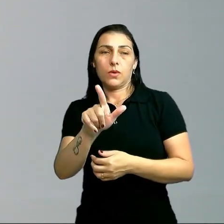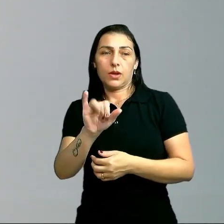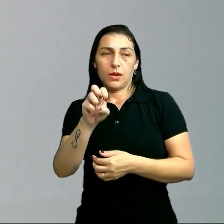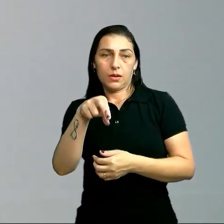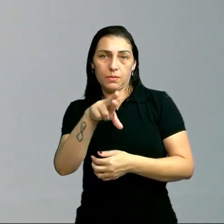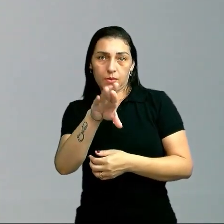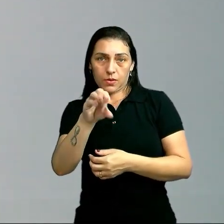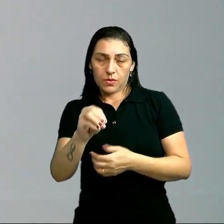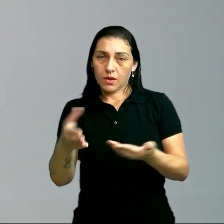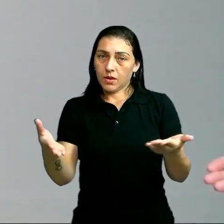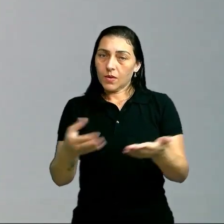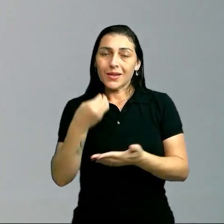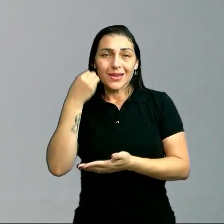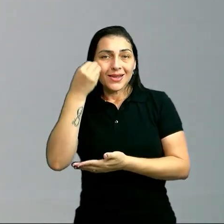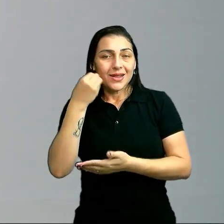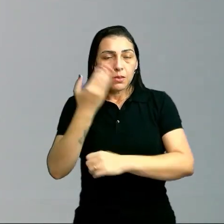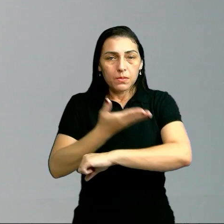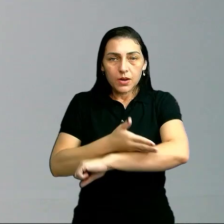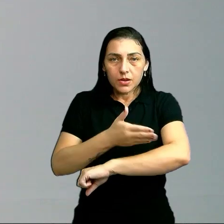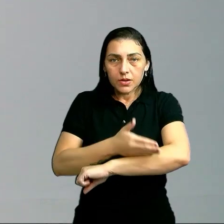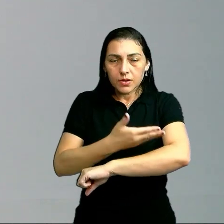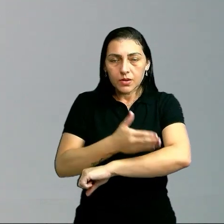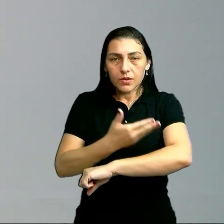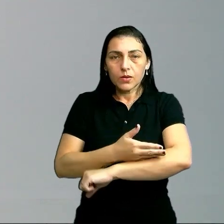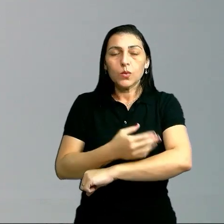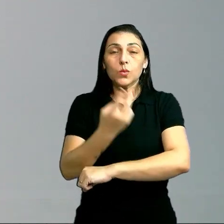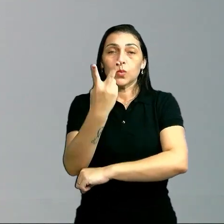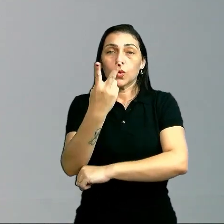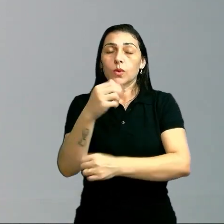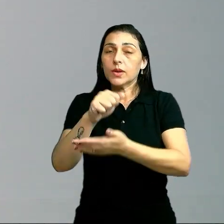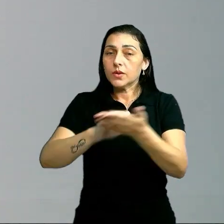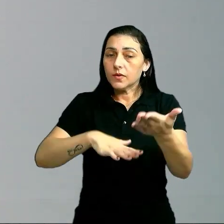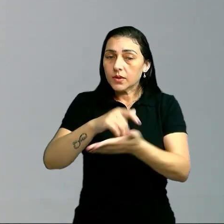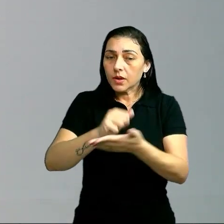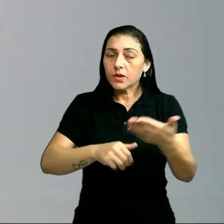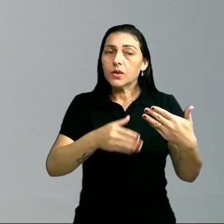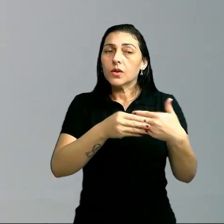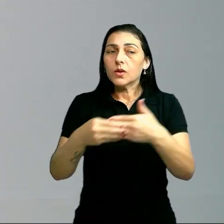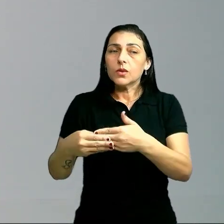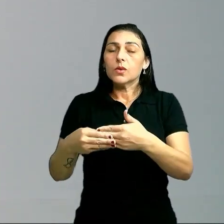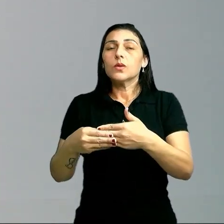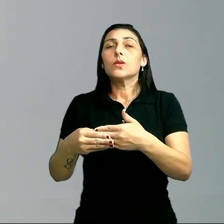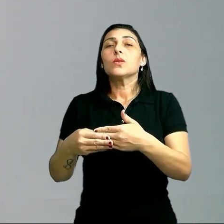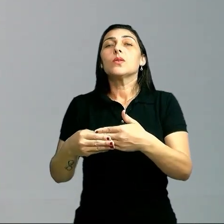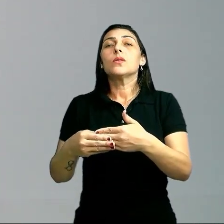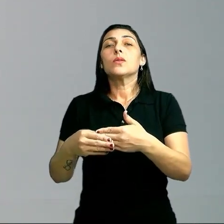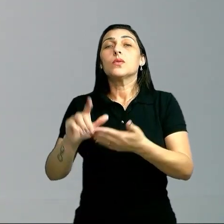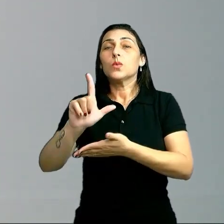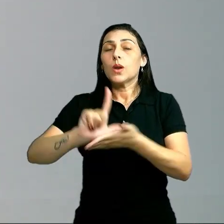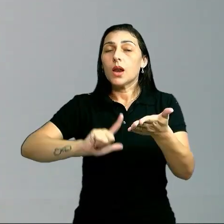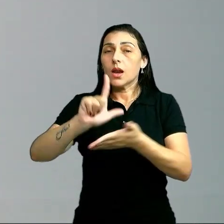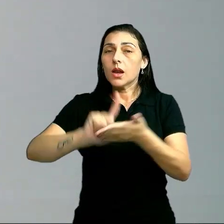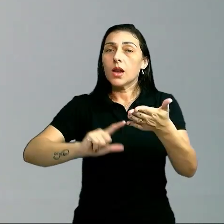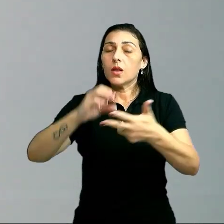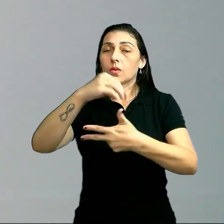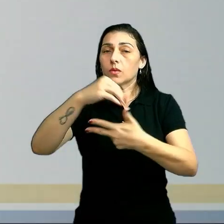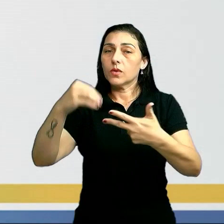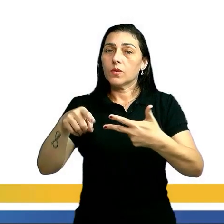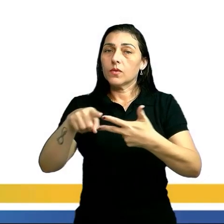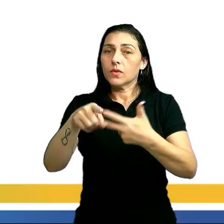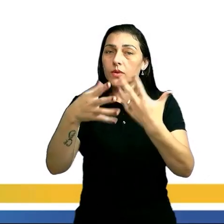adição. Vamos agora tentar praticar um pouquinho com 2 exercícios que eu retirei da coletânea que vocês